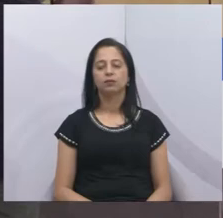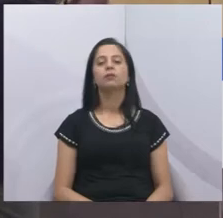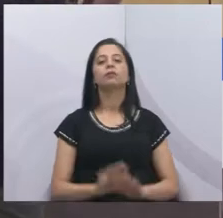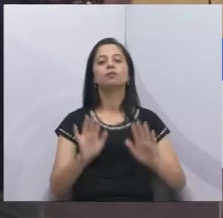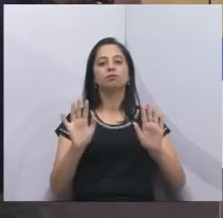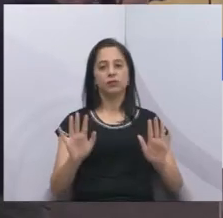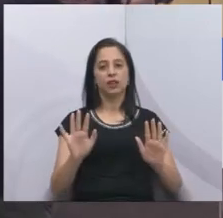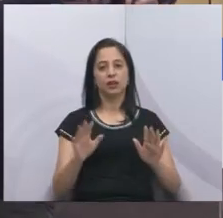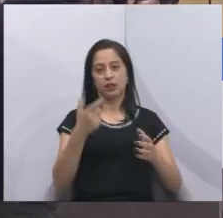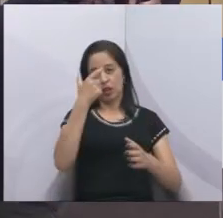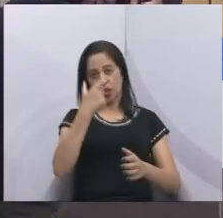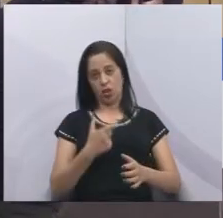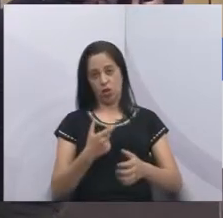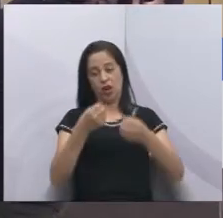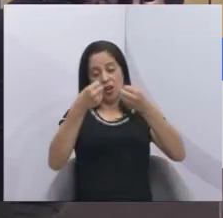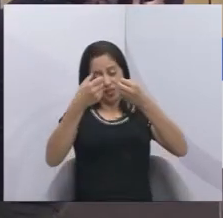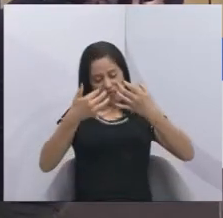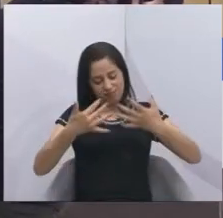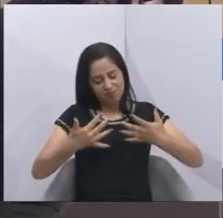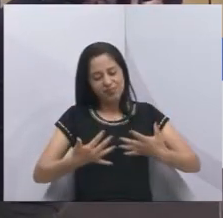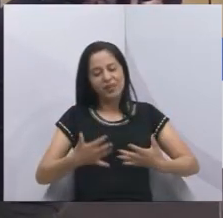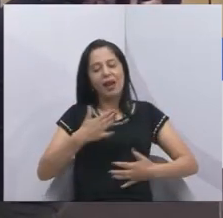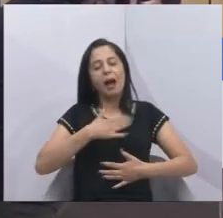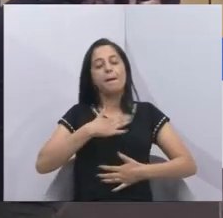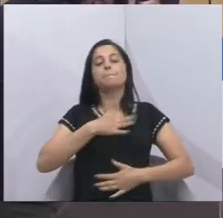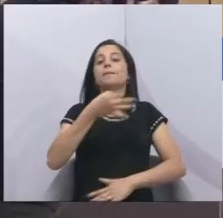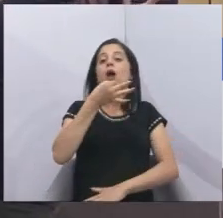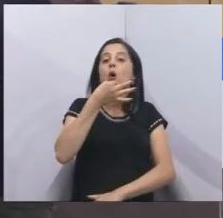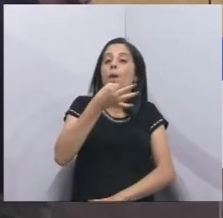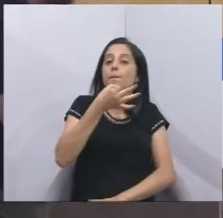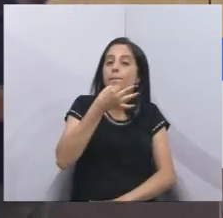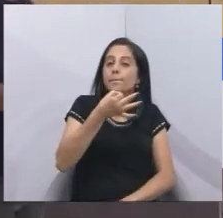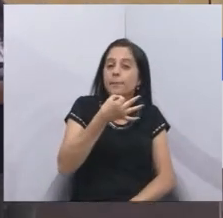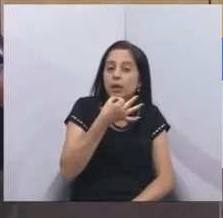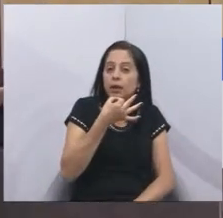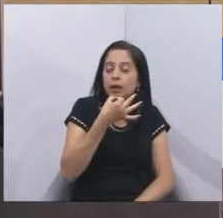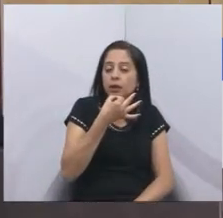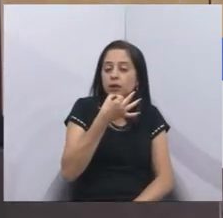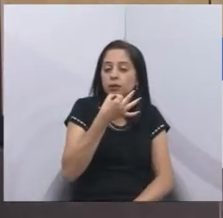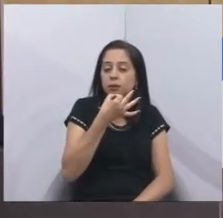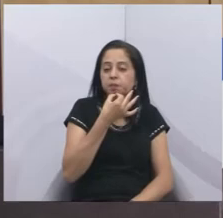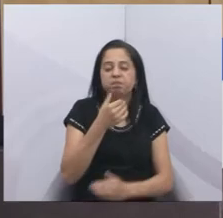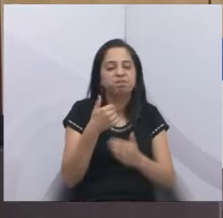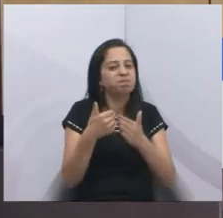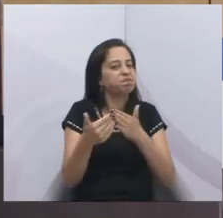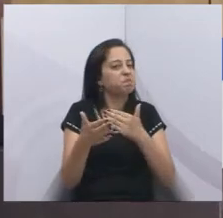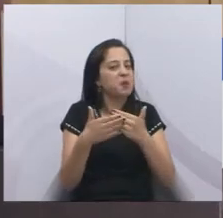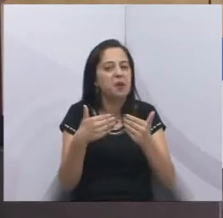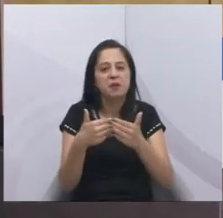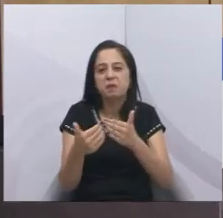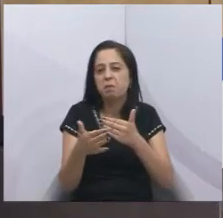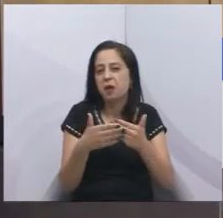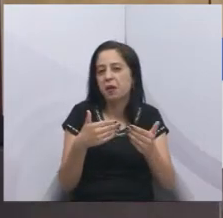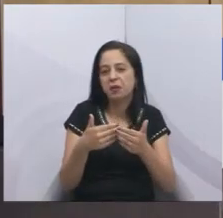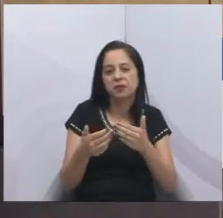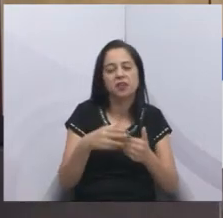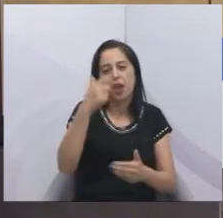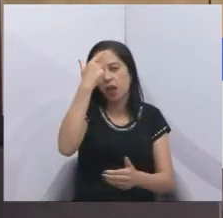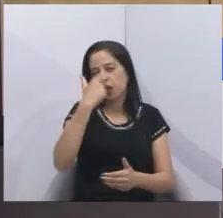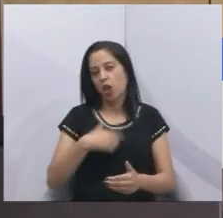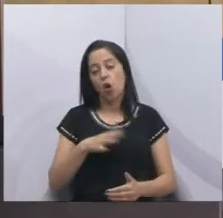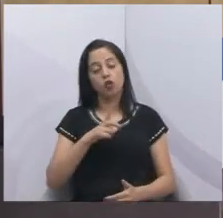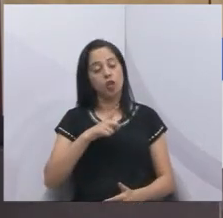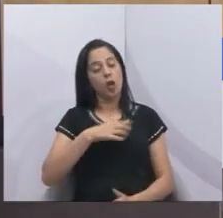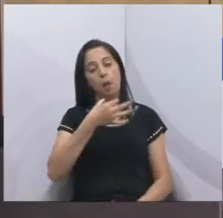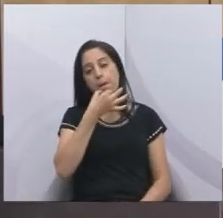Senhor presidente, eu quero deixar aqui a minha votação, indiferente do que falam ou deixam de falar, eu tenho minha posição